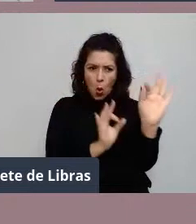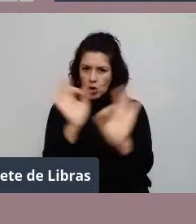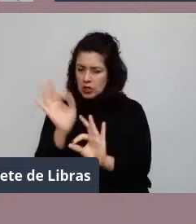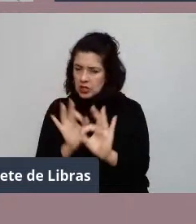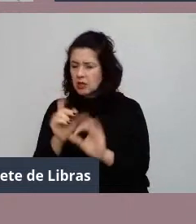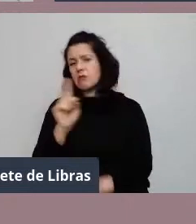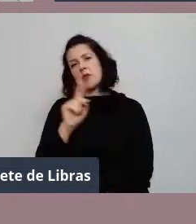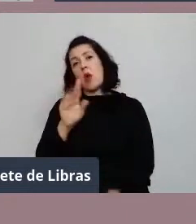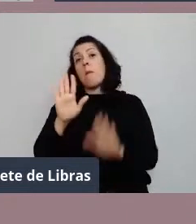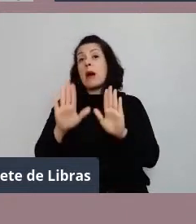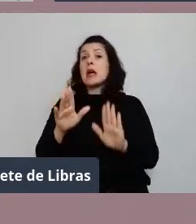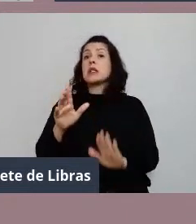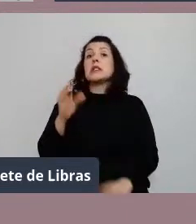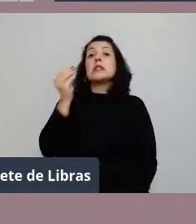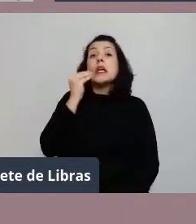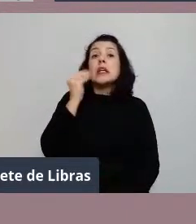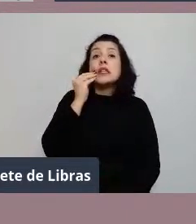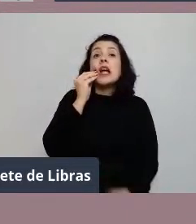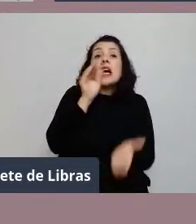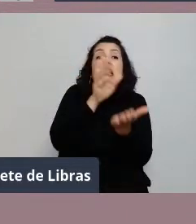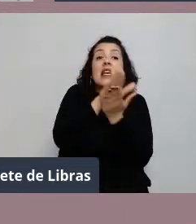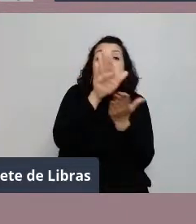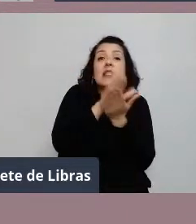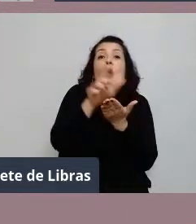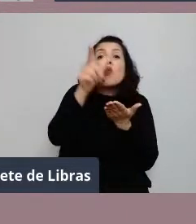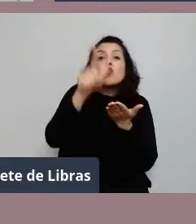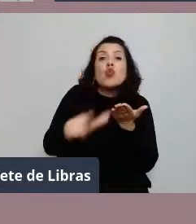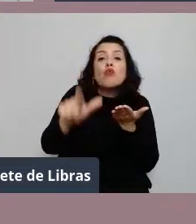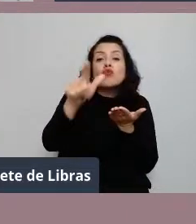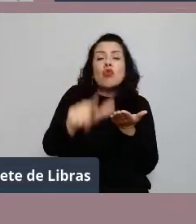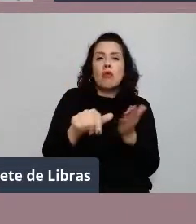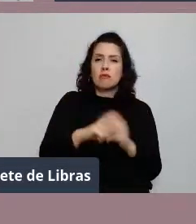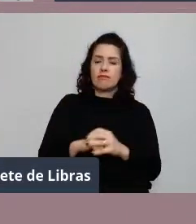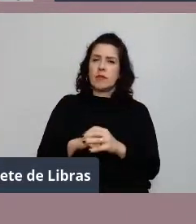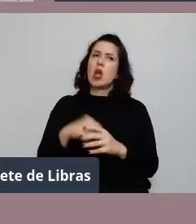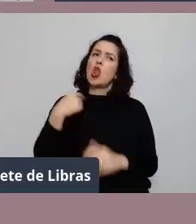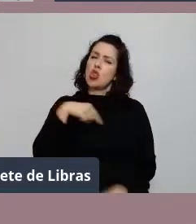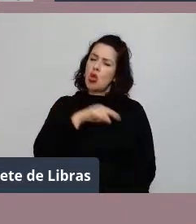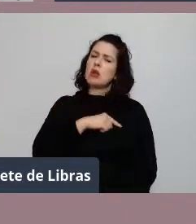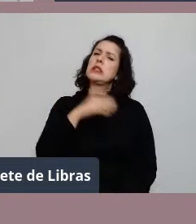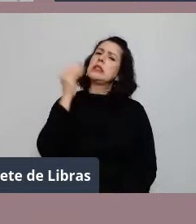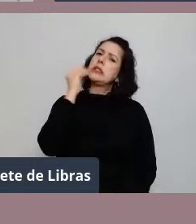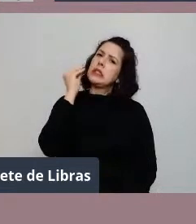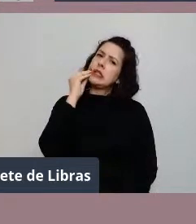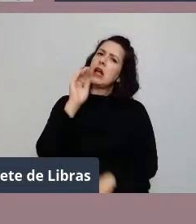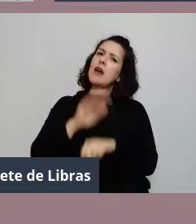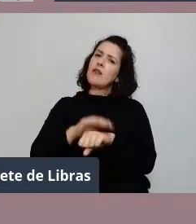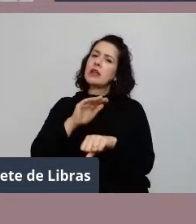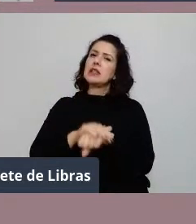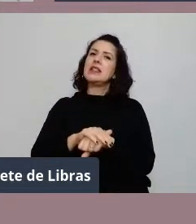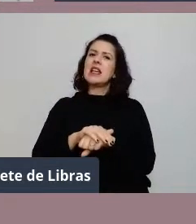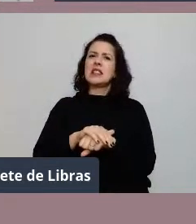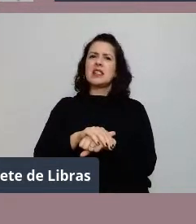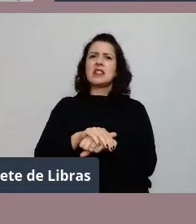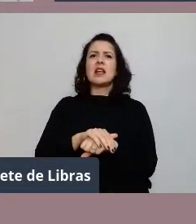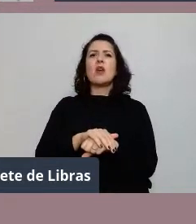desedição. A gente tem o que está editado e o que a gente vai tentar fazer é uma espécie de desedição, né?